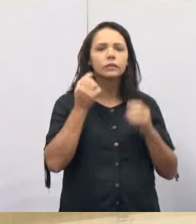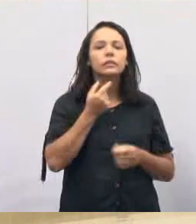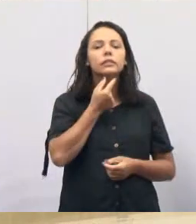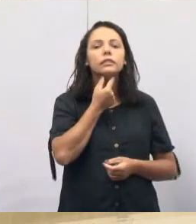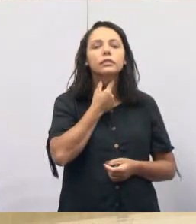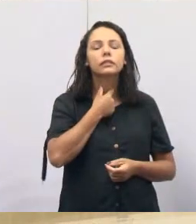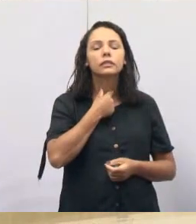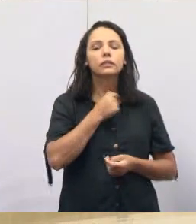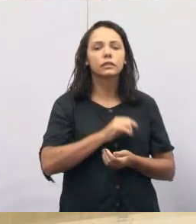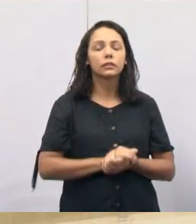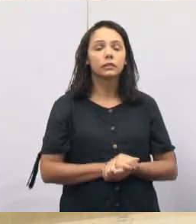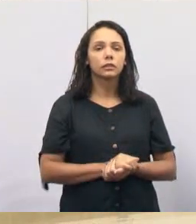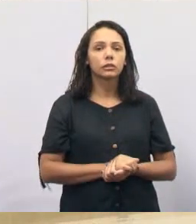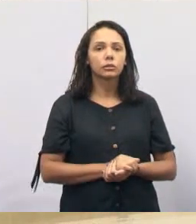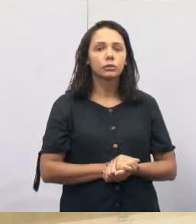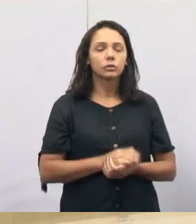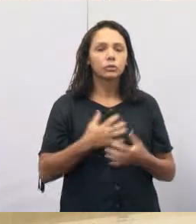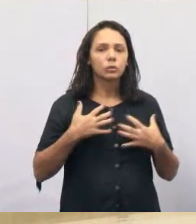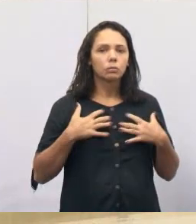pneumologia pediátrica,